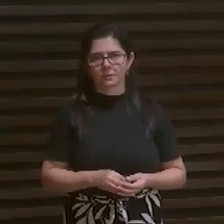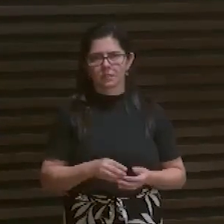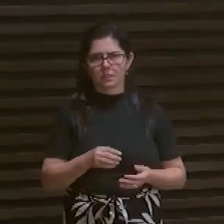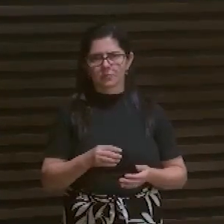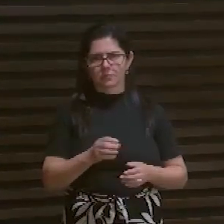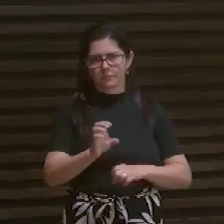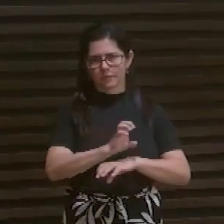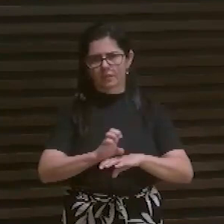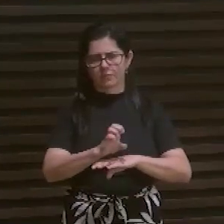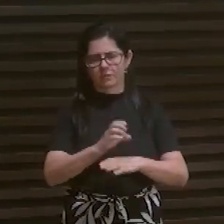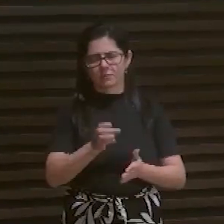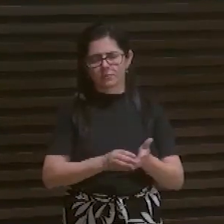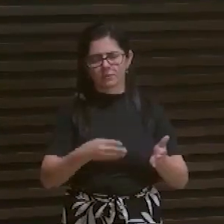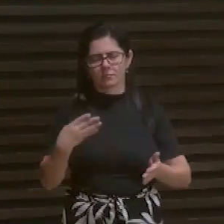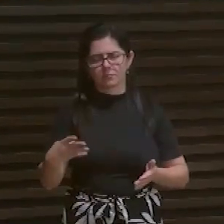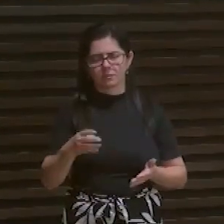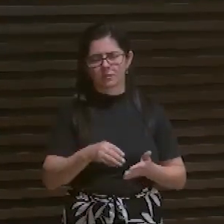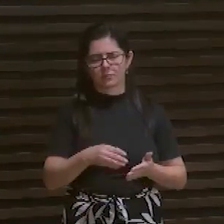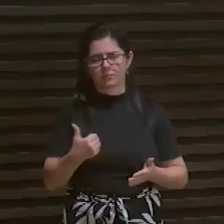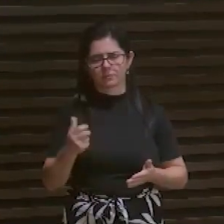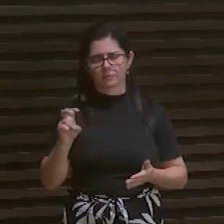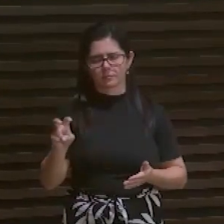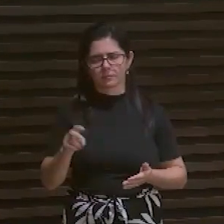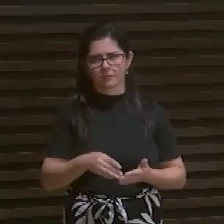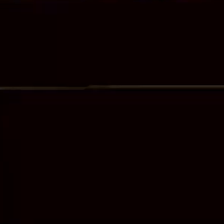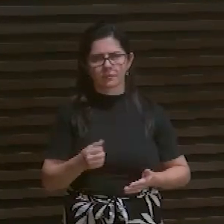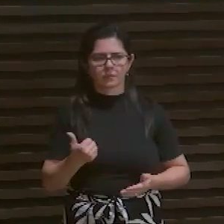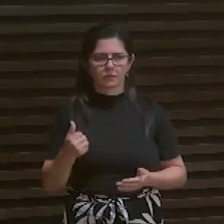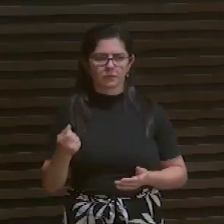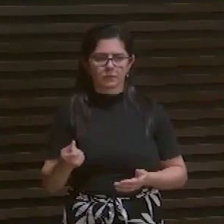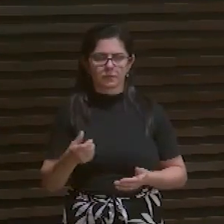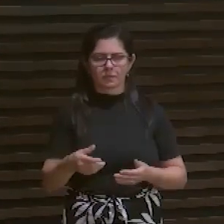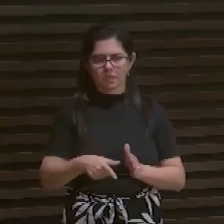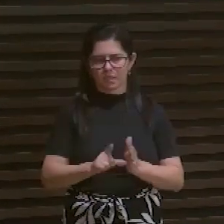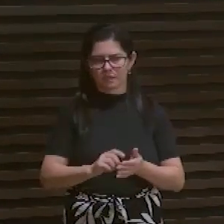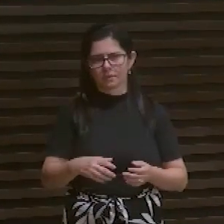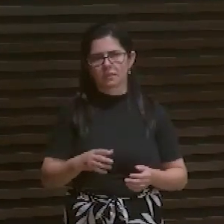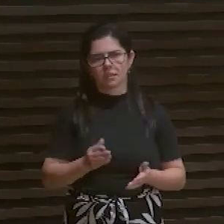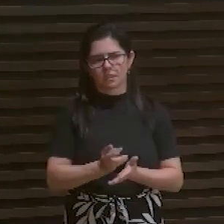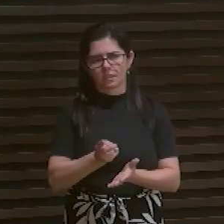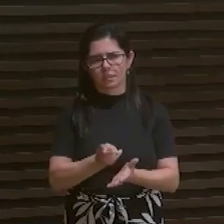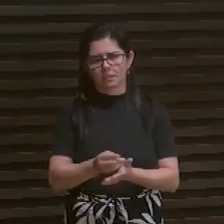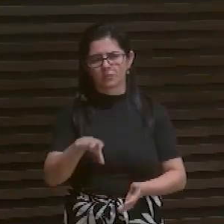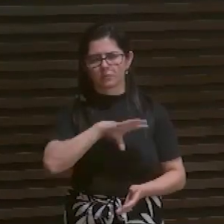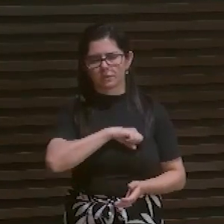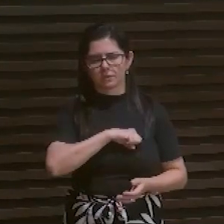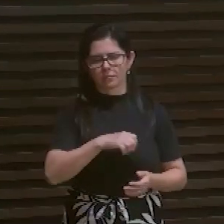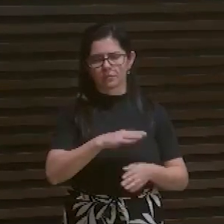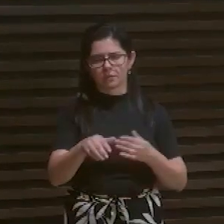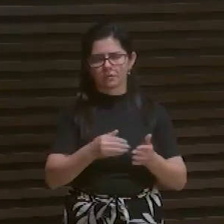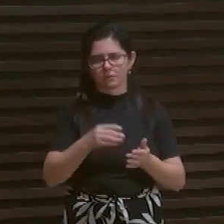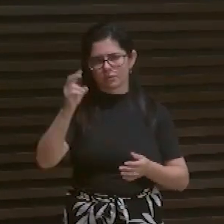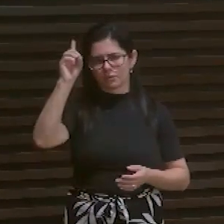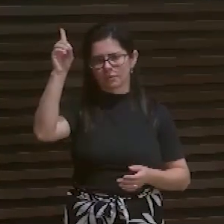Efésios capítulo 4, versos 15 e 16, fala: Antes, seguindo a verdade em amor, cresçamos em tudo naquele